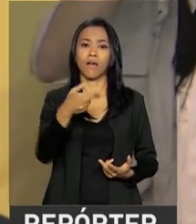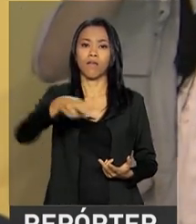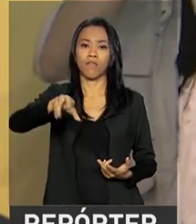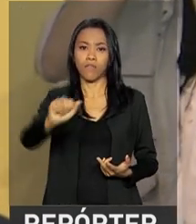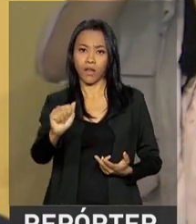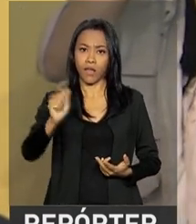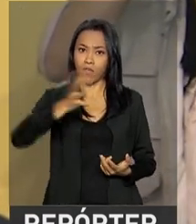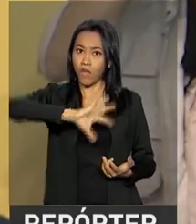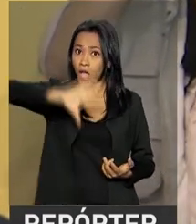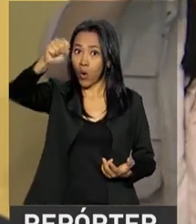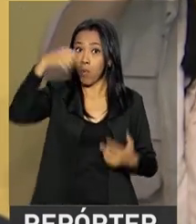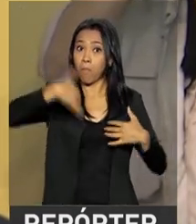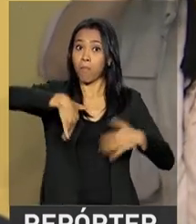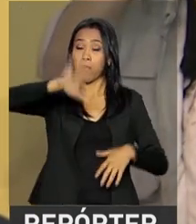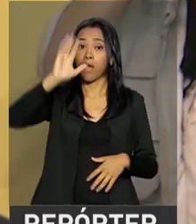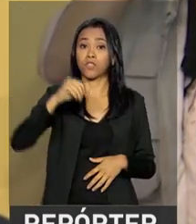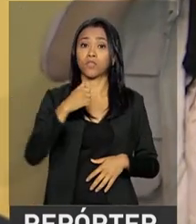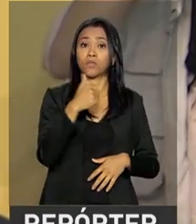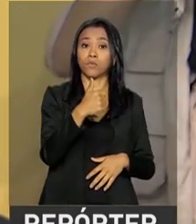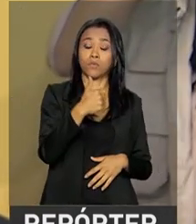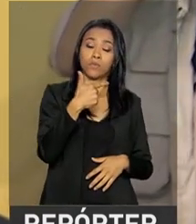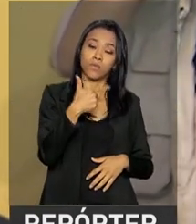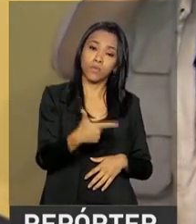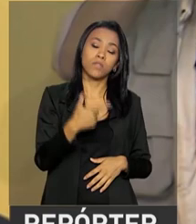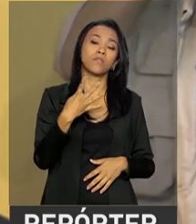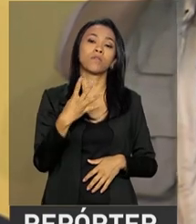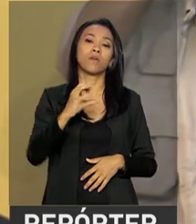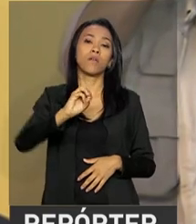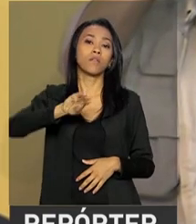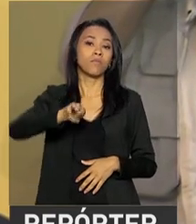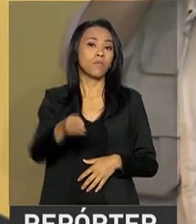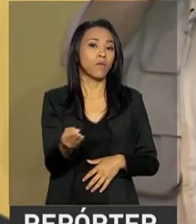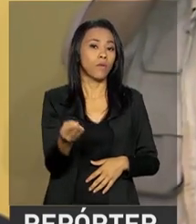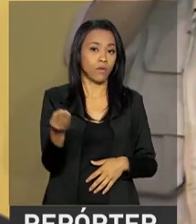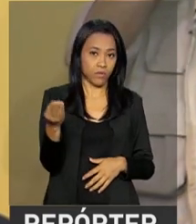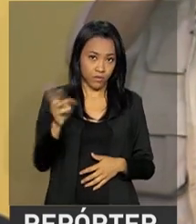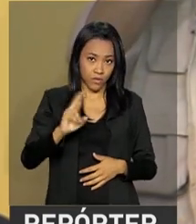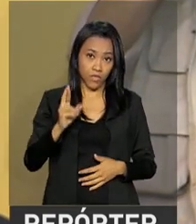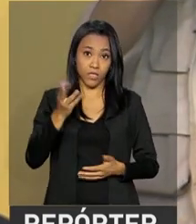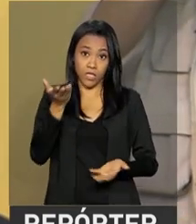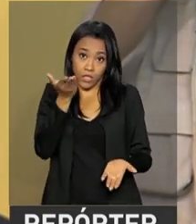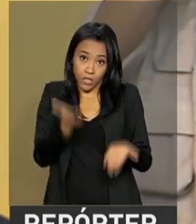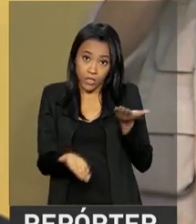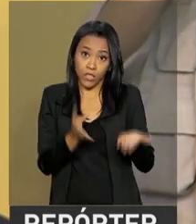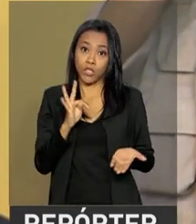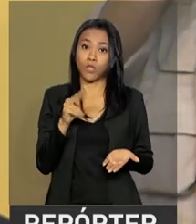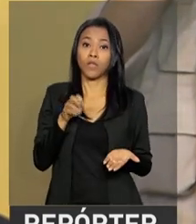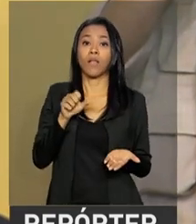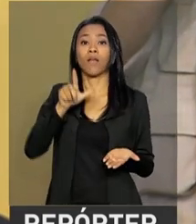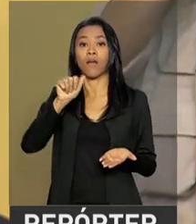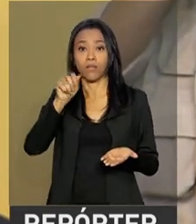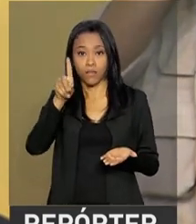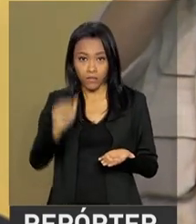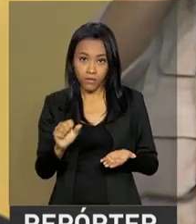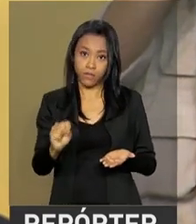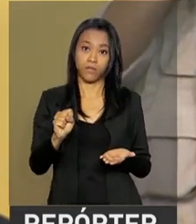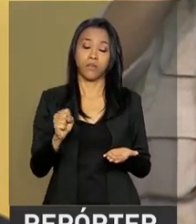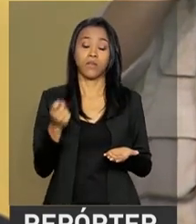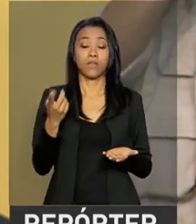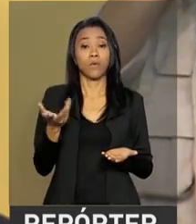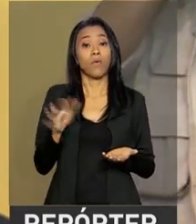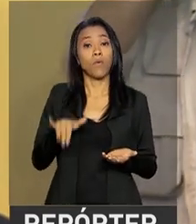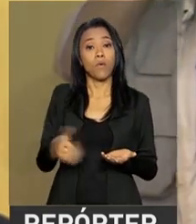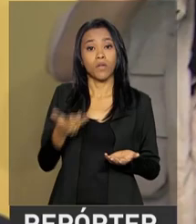240 milhões de toneladas em grãos. E agora, ainda em Davos, quando conversávamos com o Blairo Maggi,